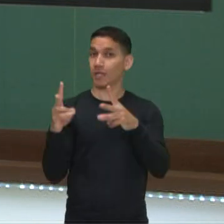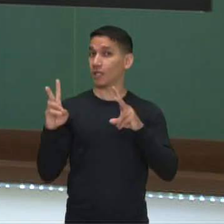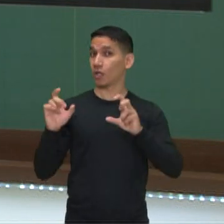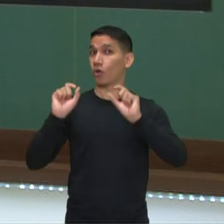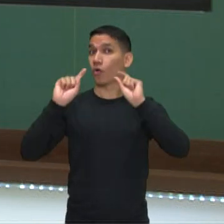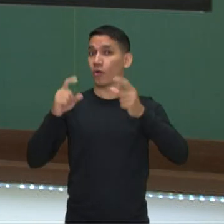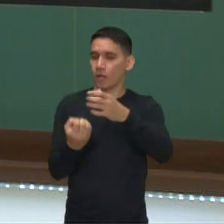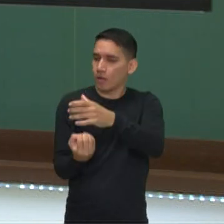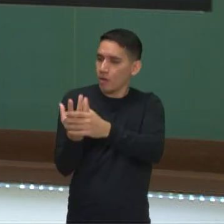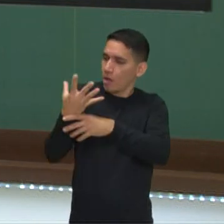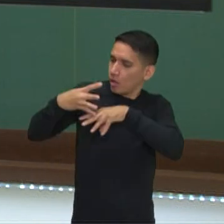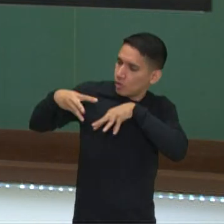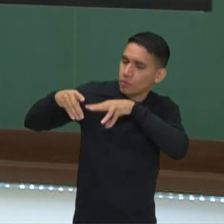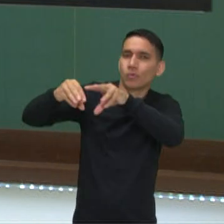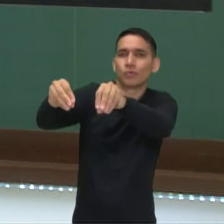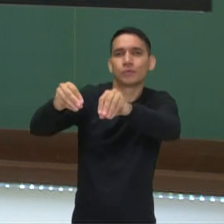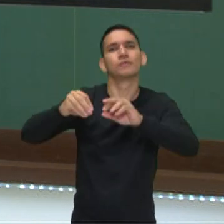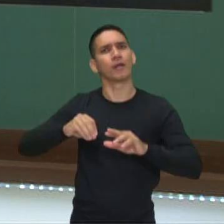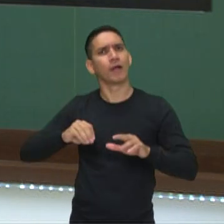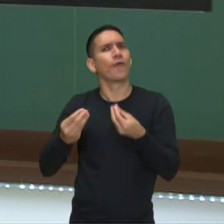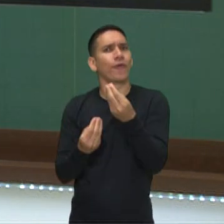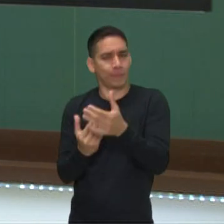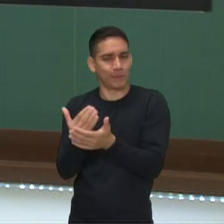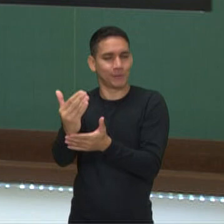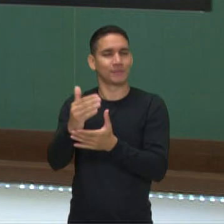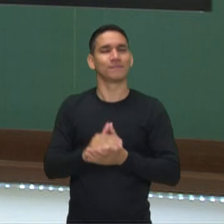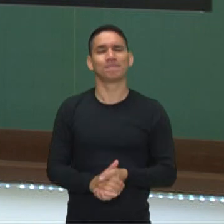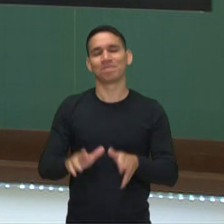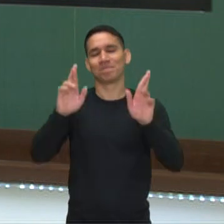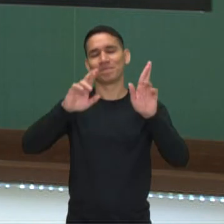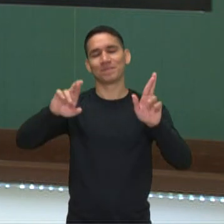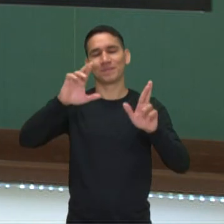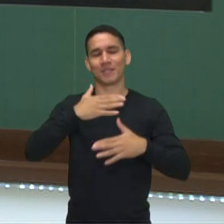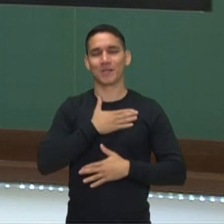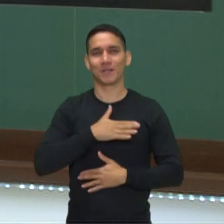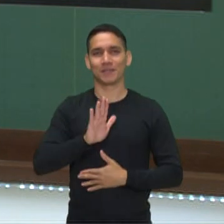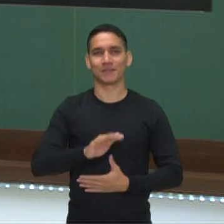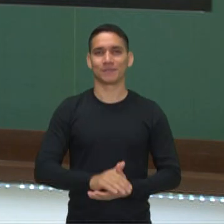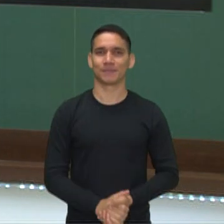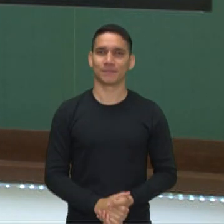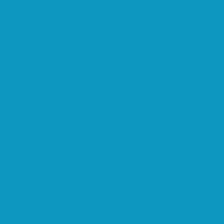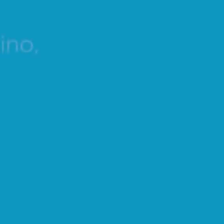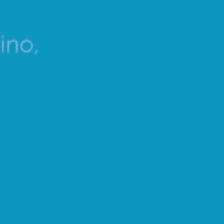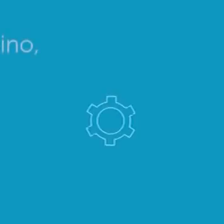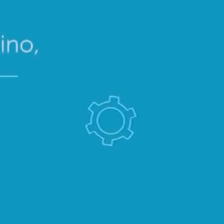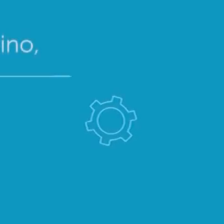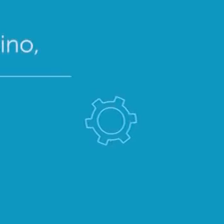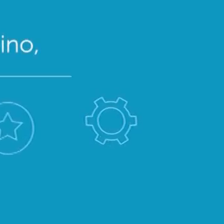falamos sobre a formação do solo, a origem dele. Espero que vocês tenham gostado e até breve.